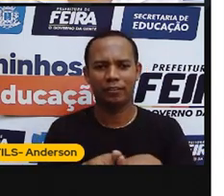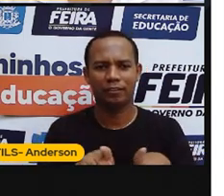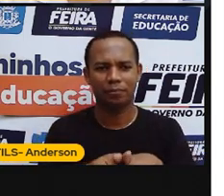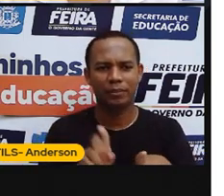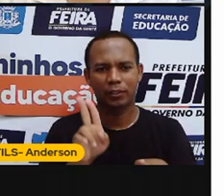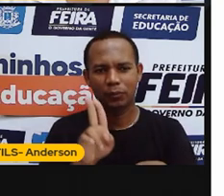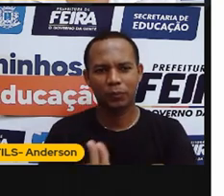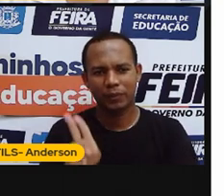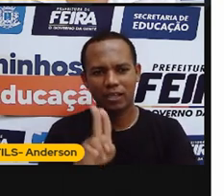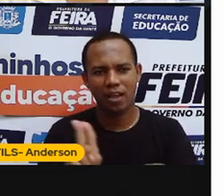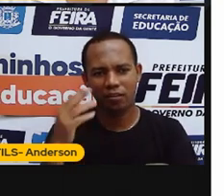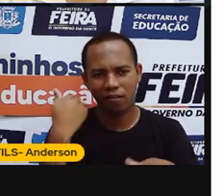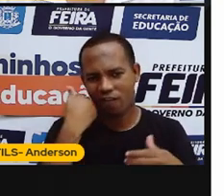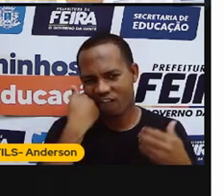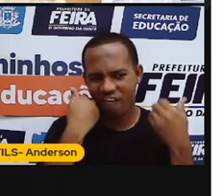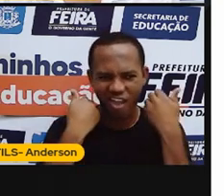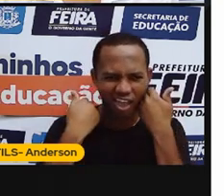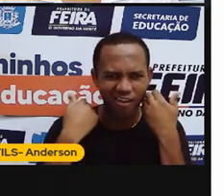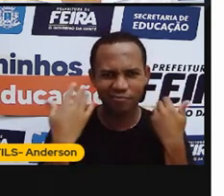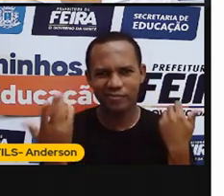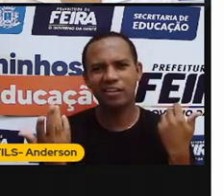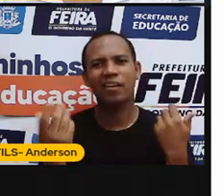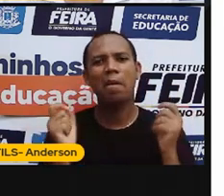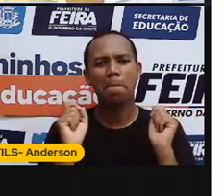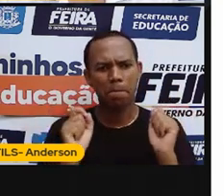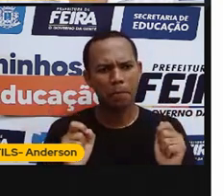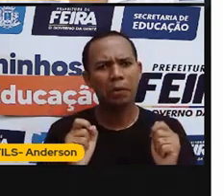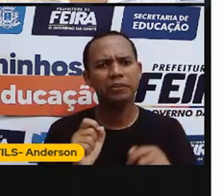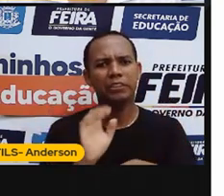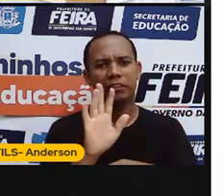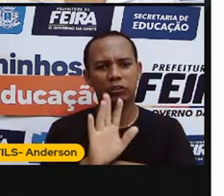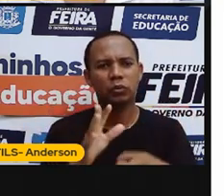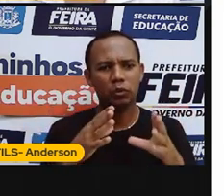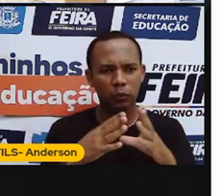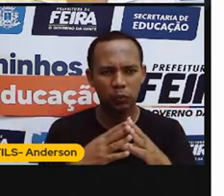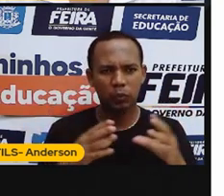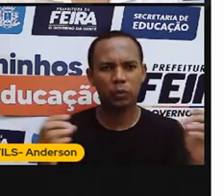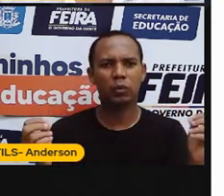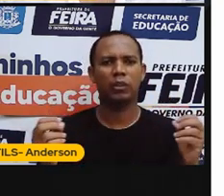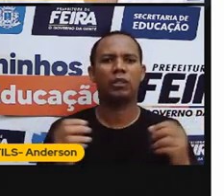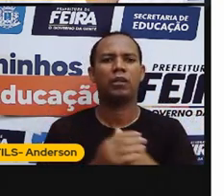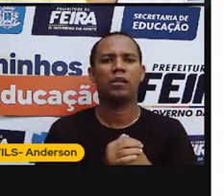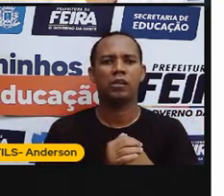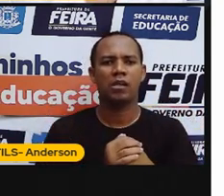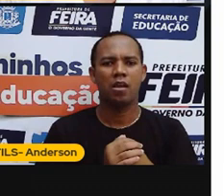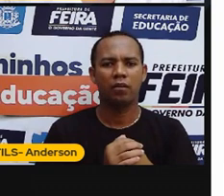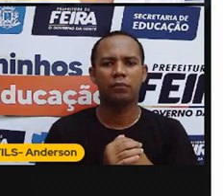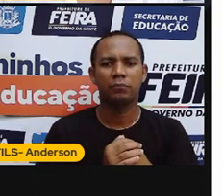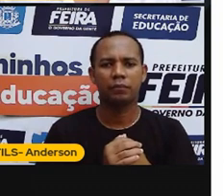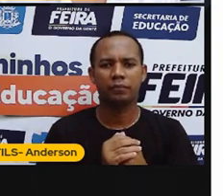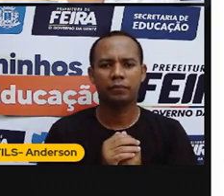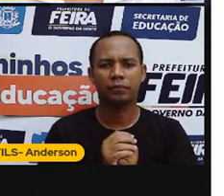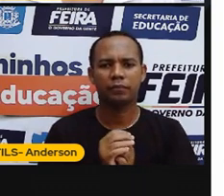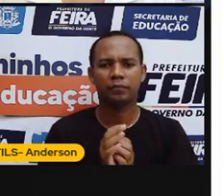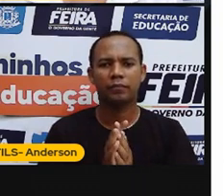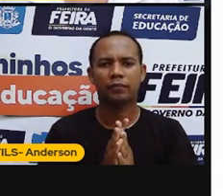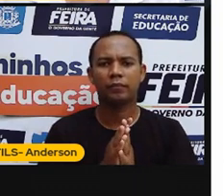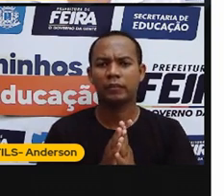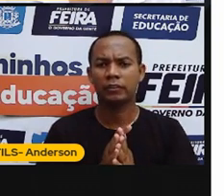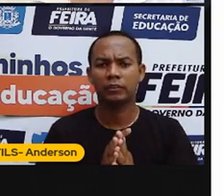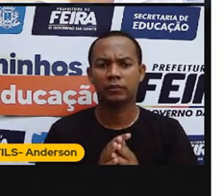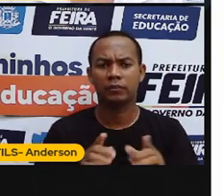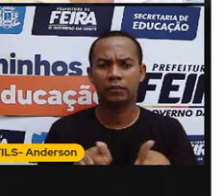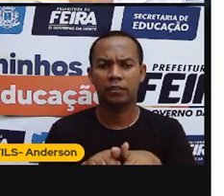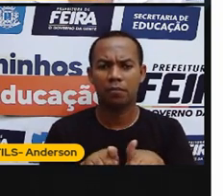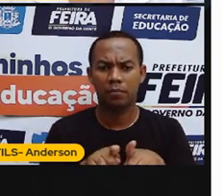febres intermitentes, ou seja, que cessam e voltam, fica indo e vindo, aquela febre que vai e vem, né? São